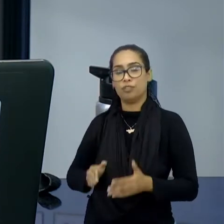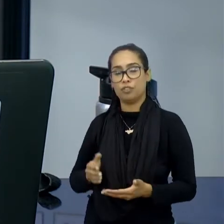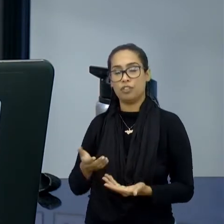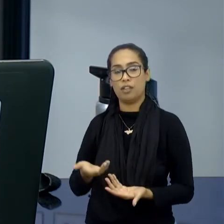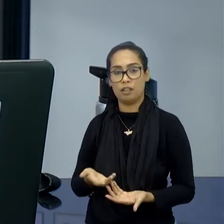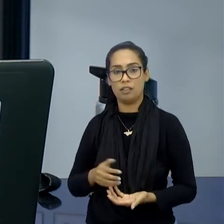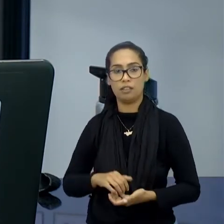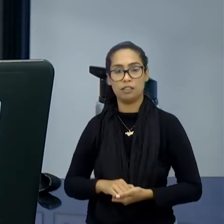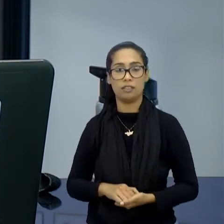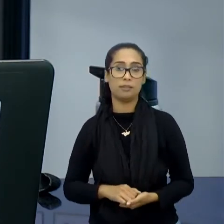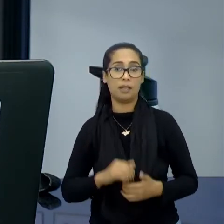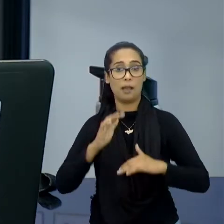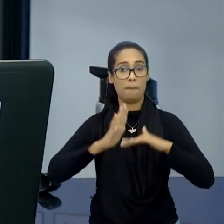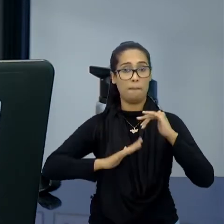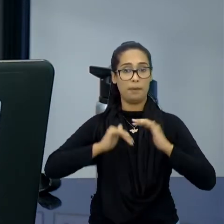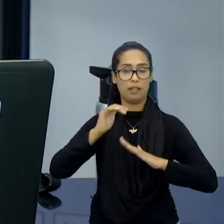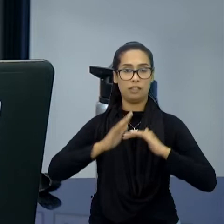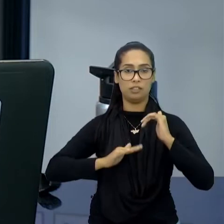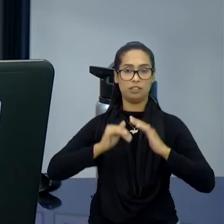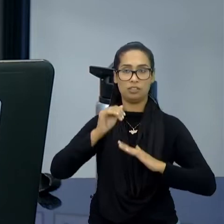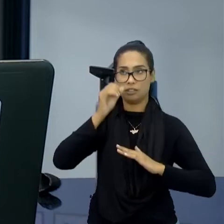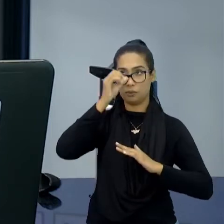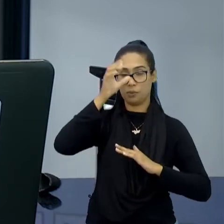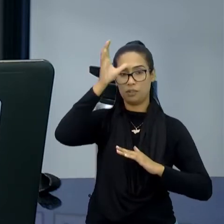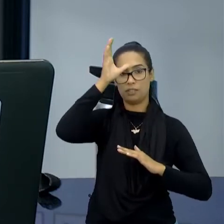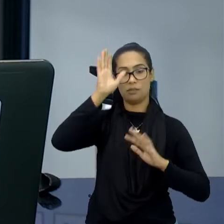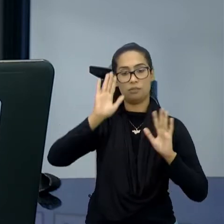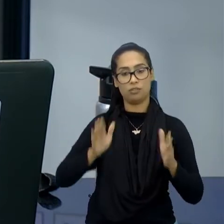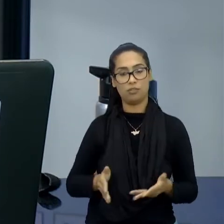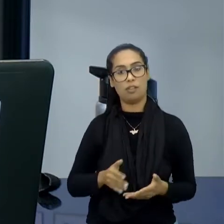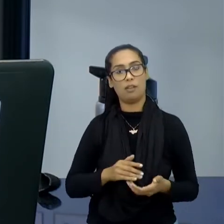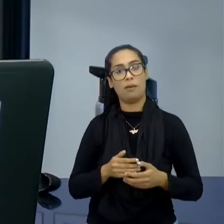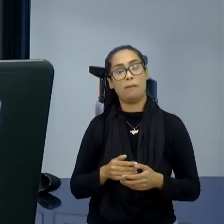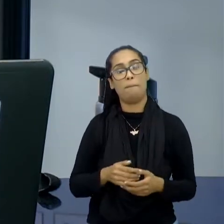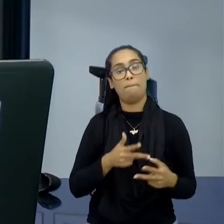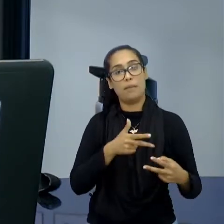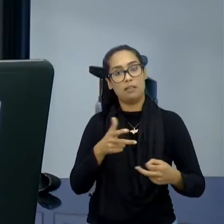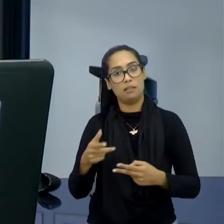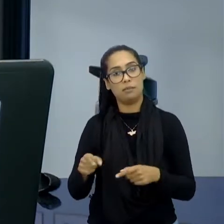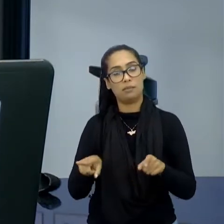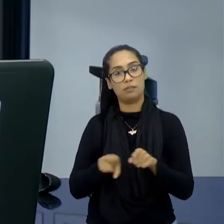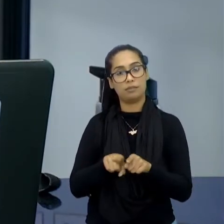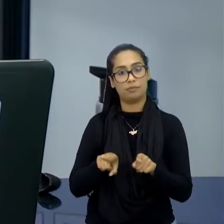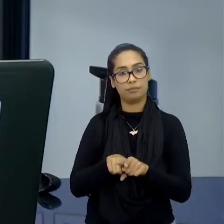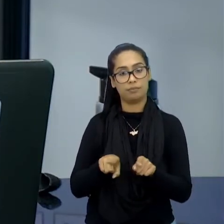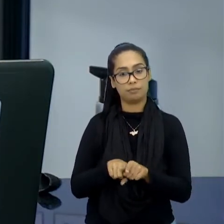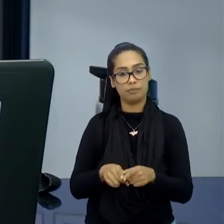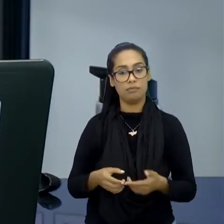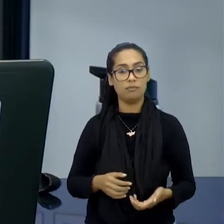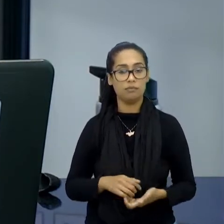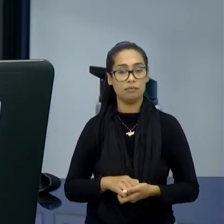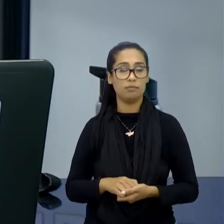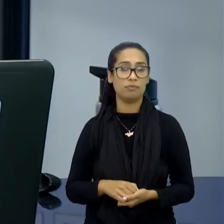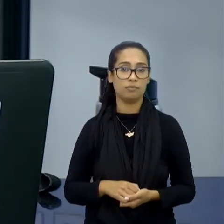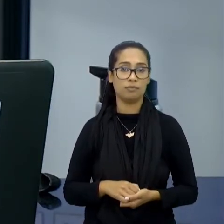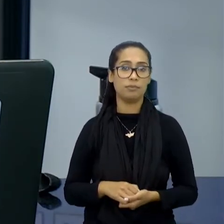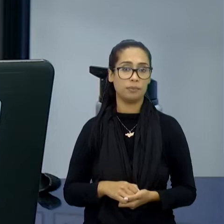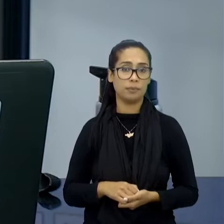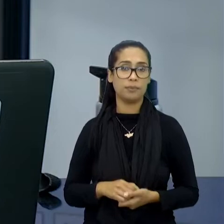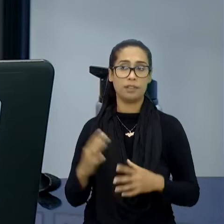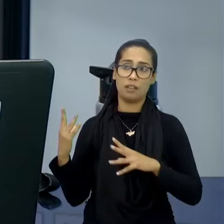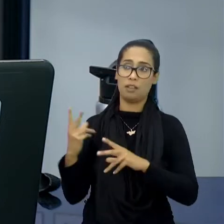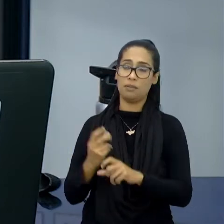né, dos conhecimentos humanos, e aí a gente verificou que, de maneira mais ou menos geral, a gente